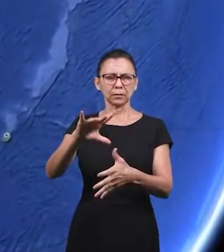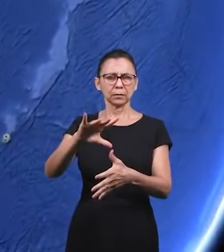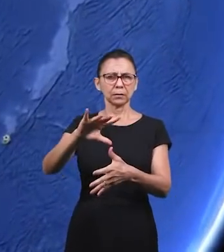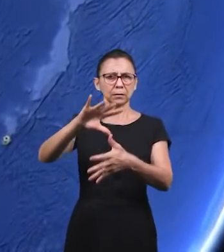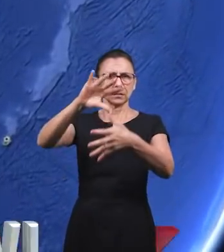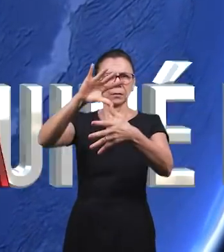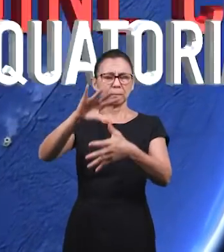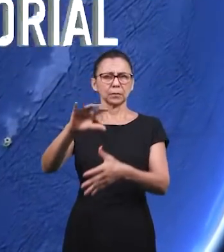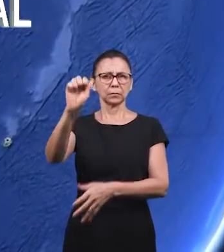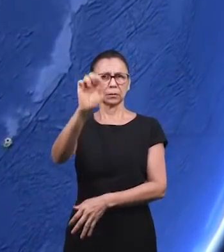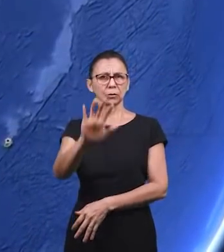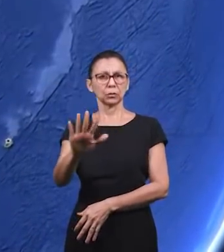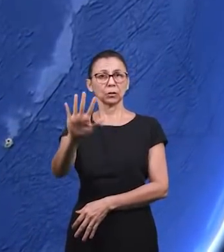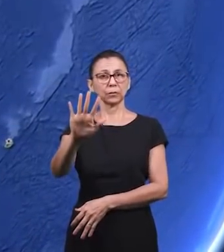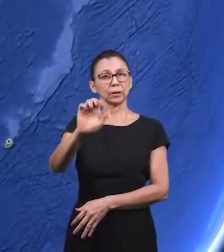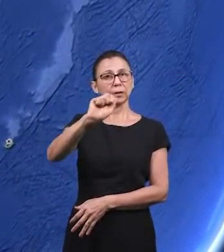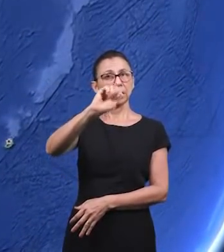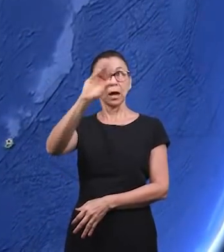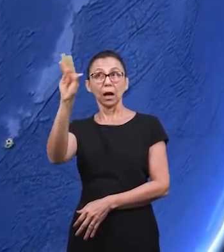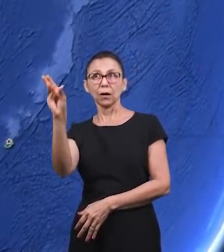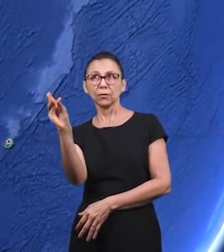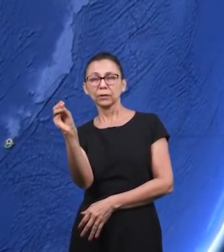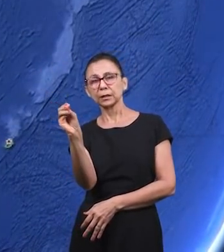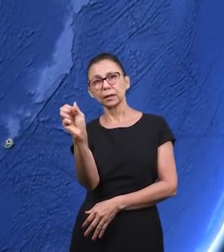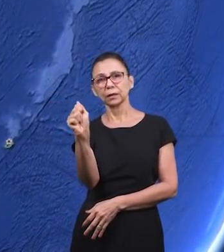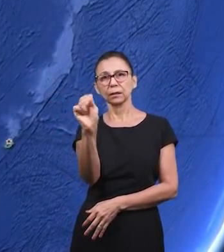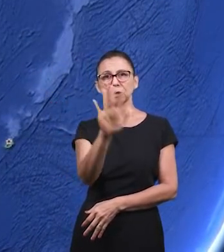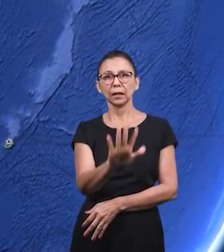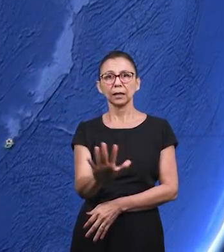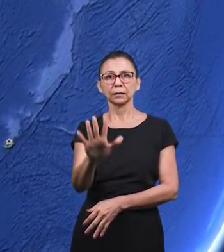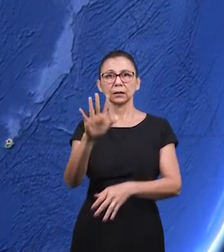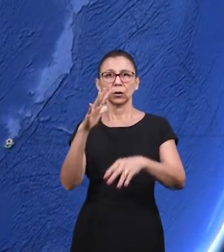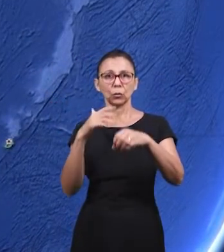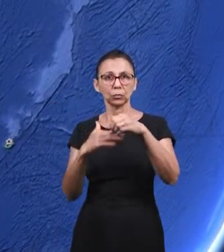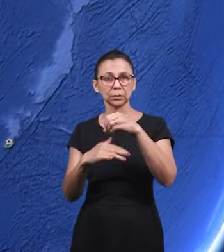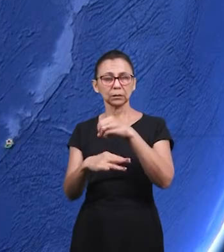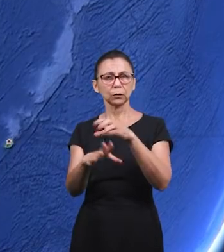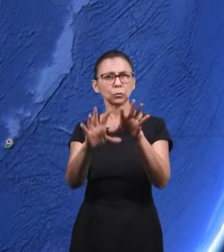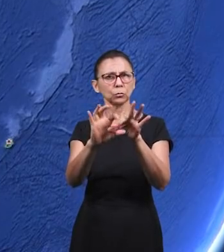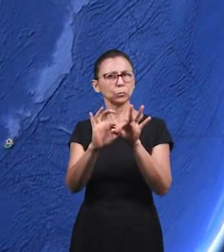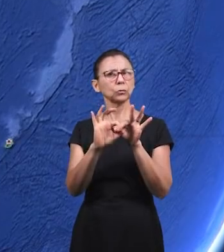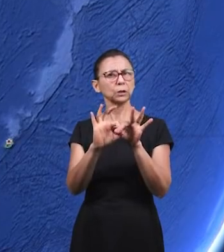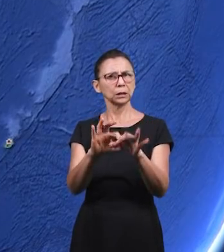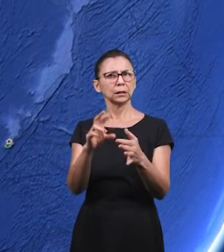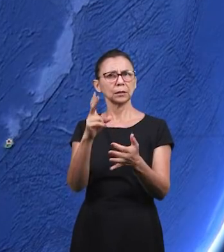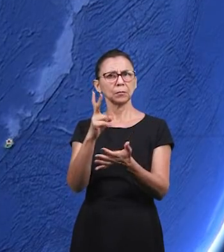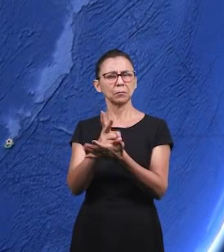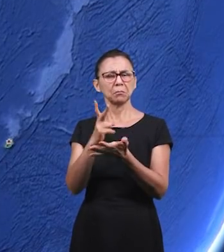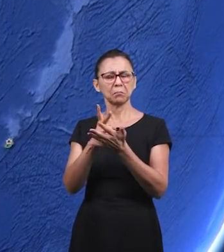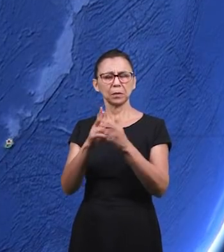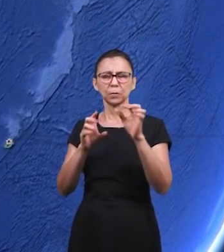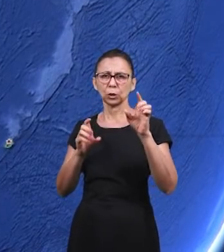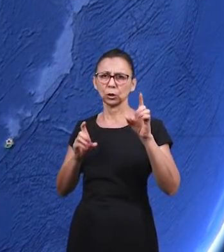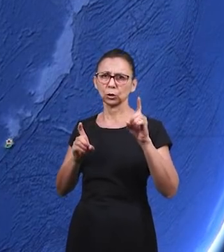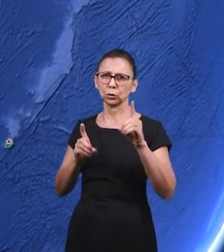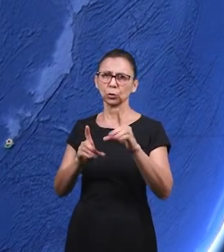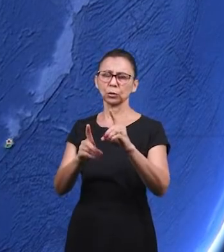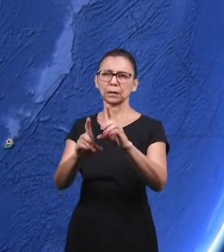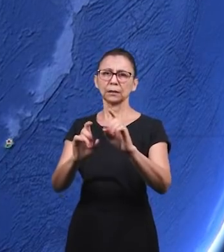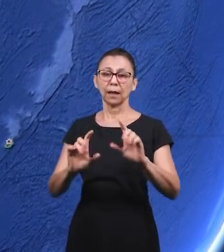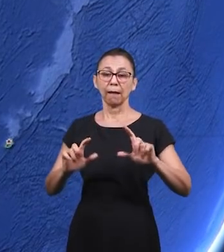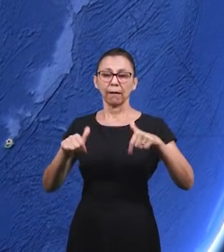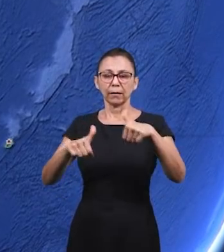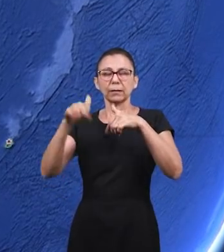nas 3 Américas, Europa, África, Ásia e Oceania, conectadas pela mesma doutrina,